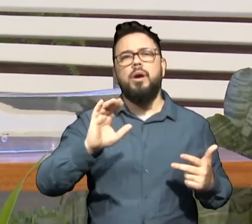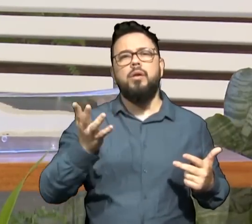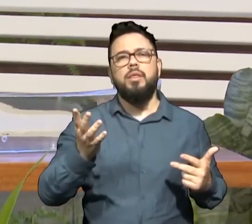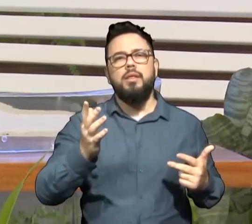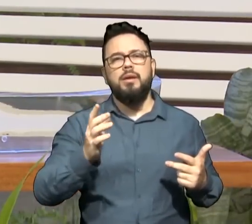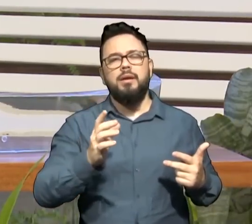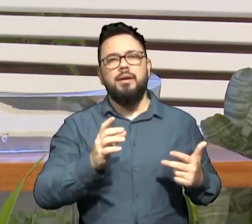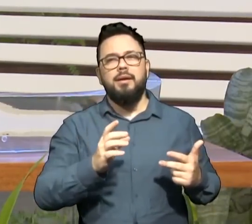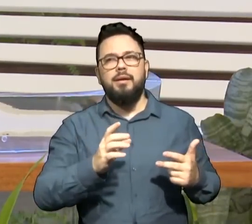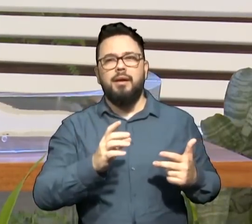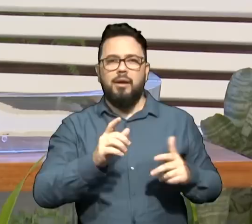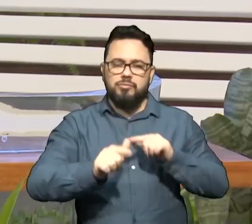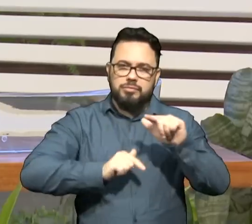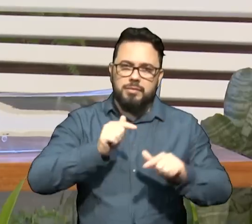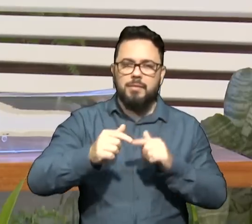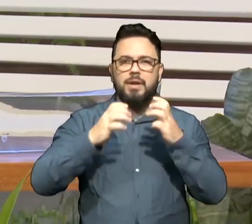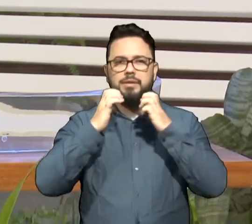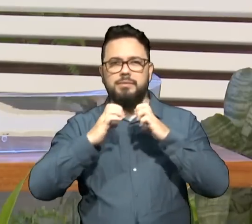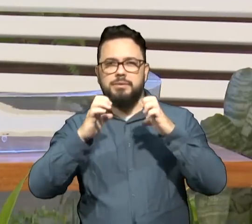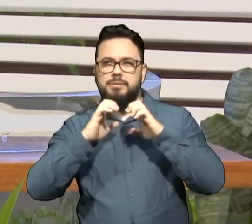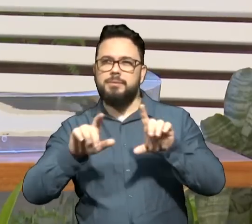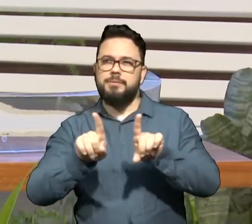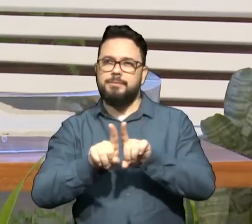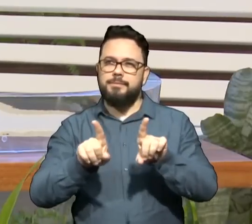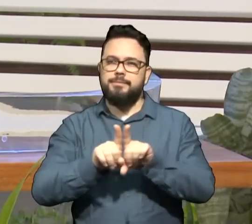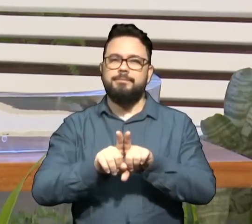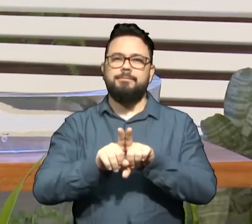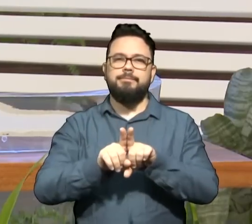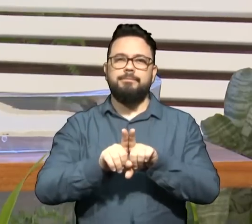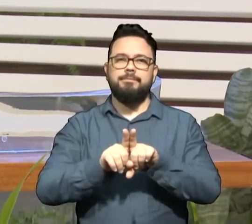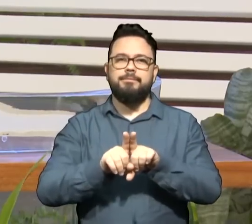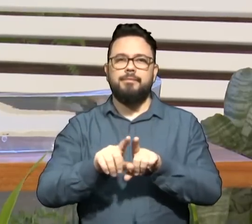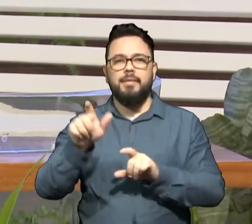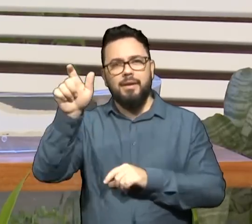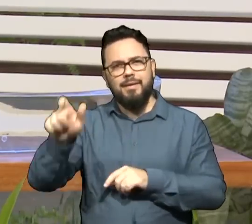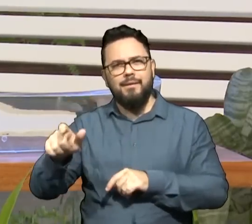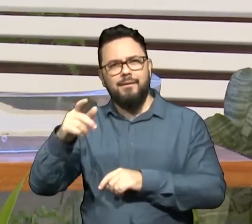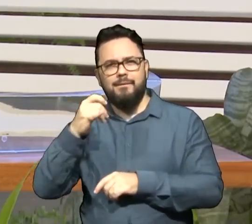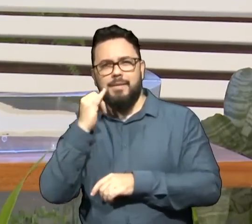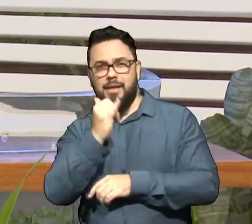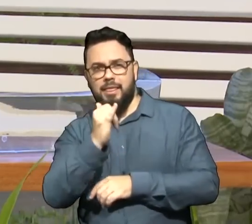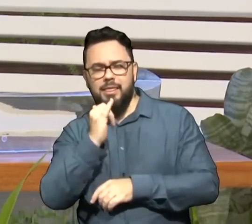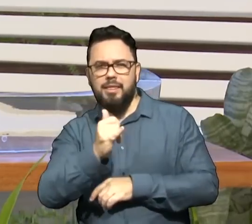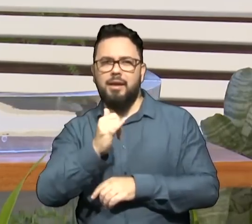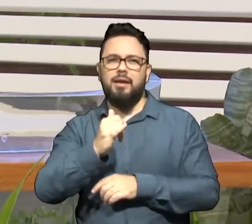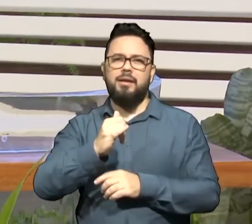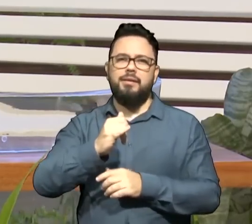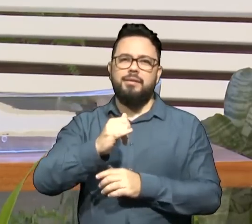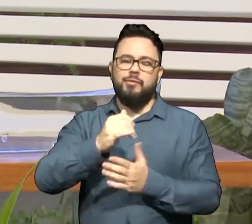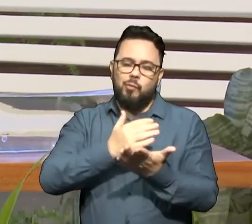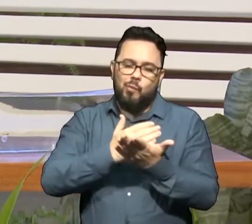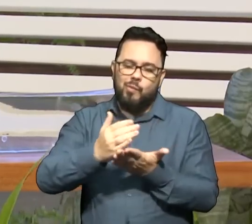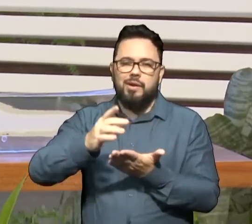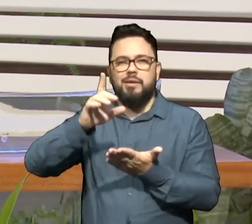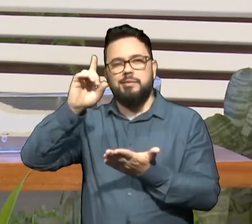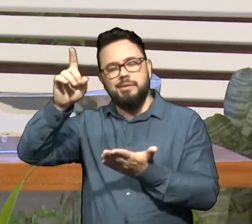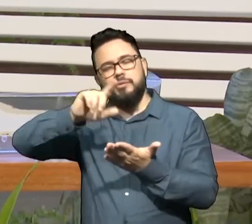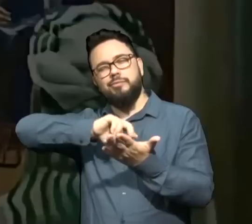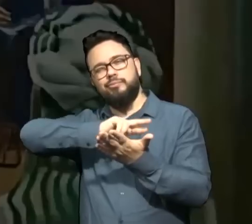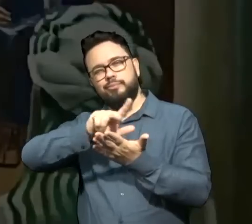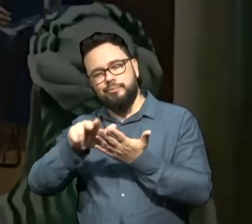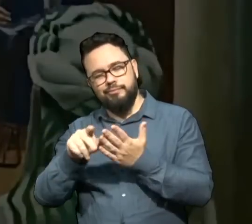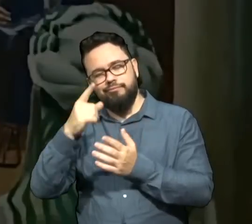Heráclito falava do logos ENEN Logos ciros en proston No princípio era o verbo e o verbo estava com Deus